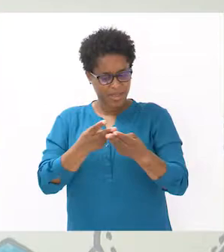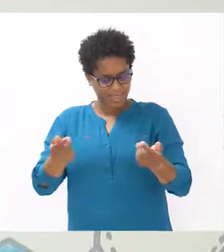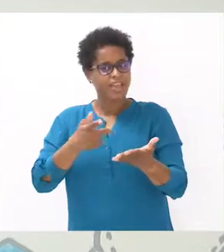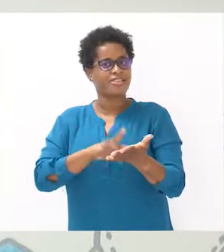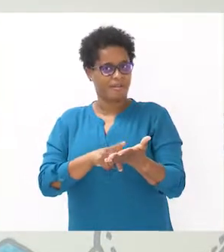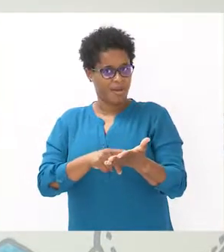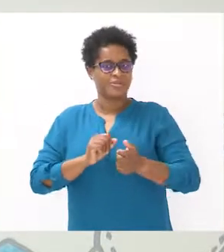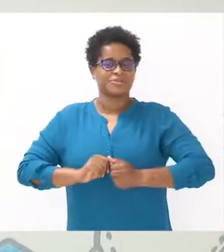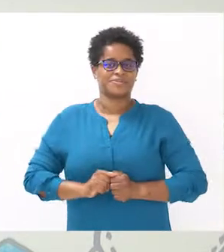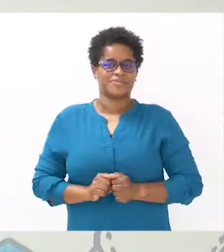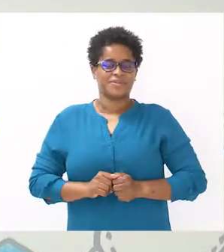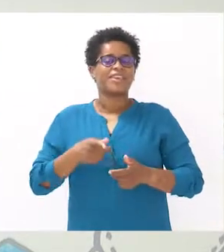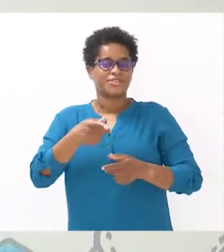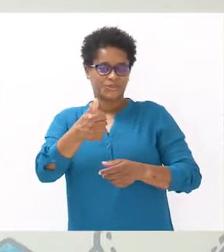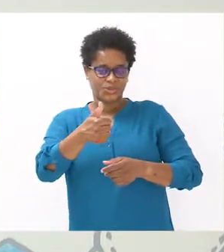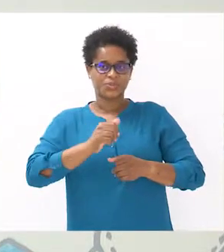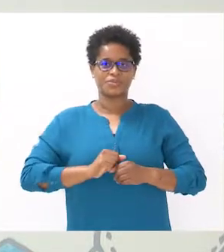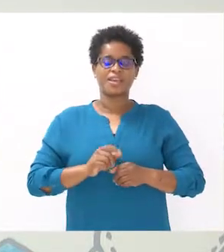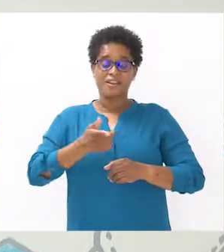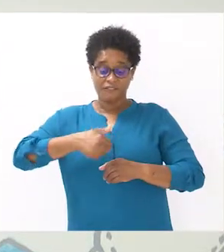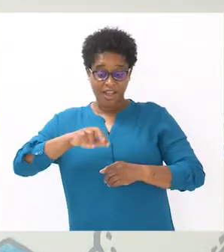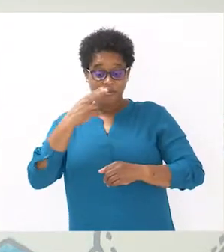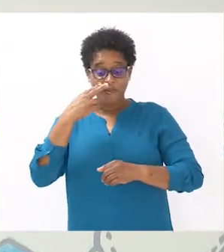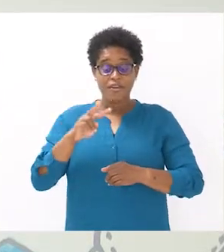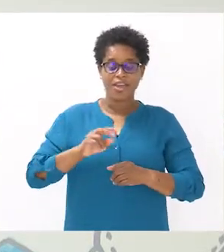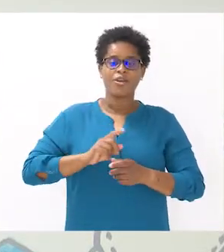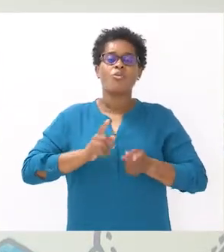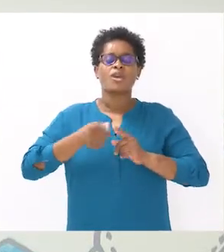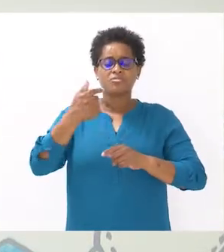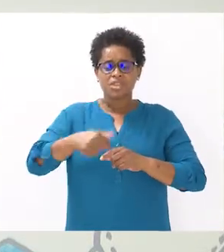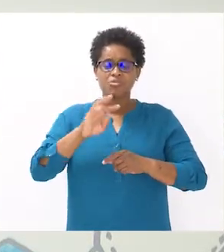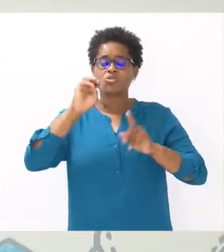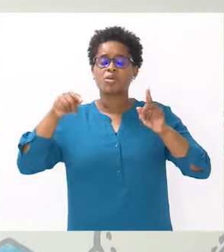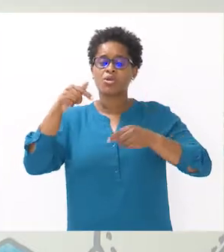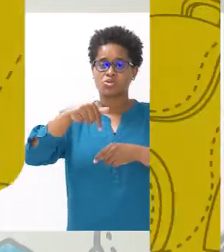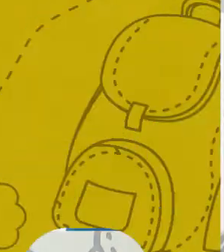mãos? Isso! Vamos ver então o que é que temos hoje.